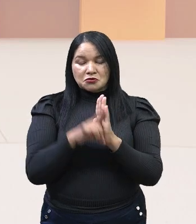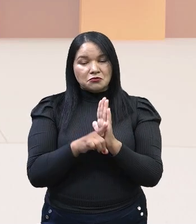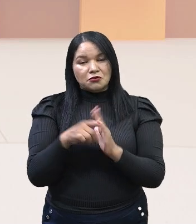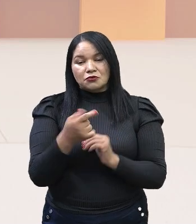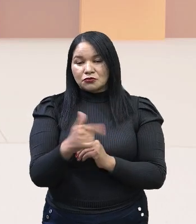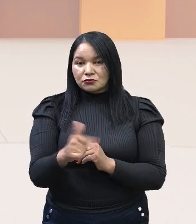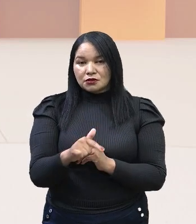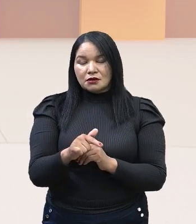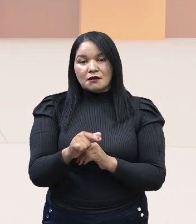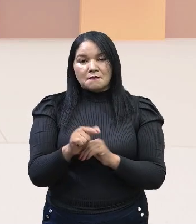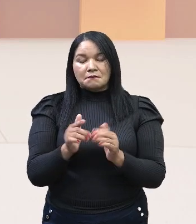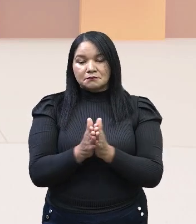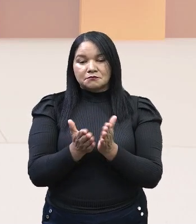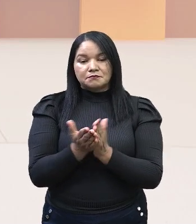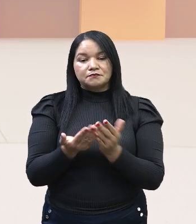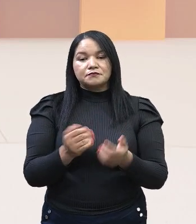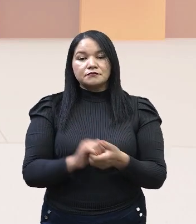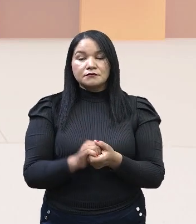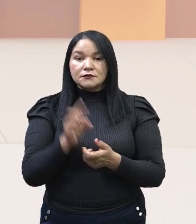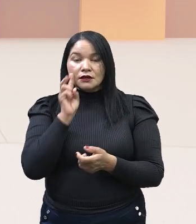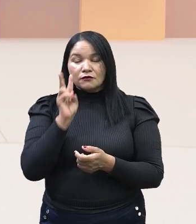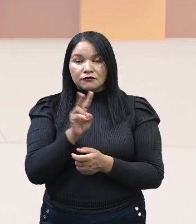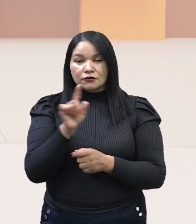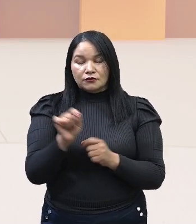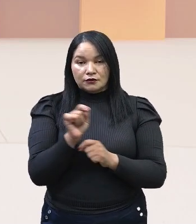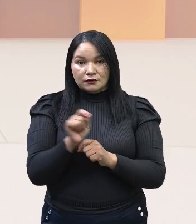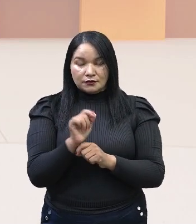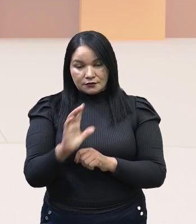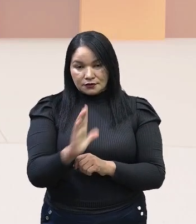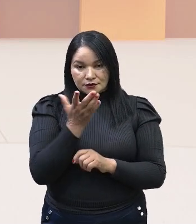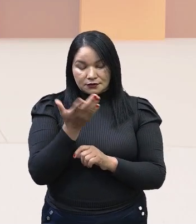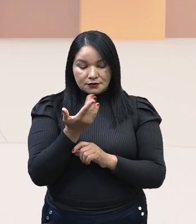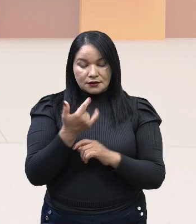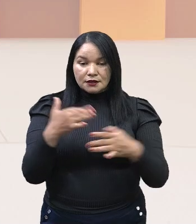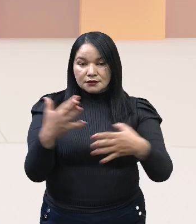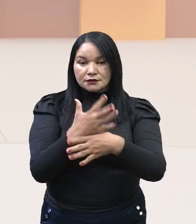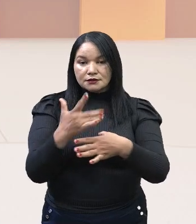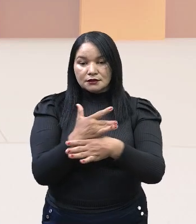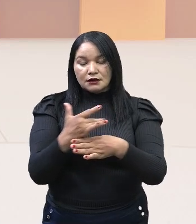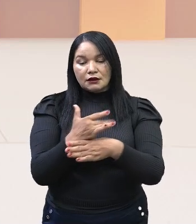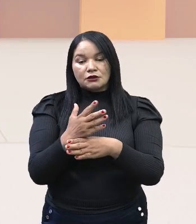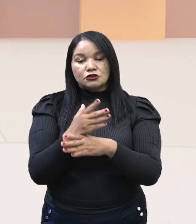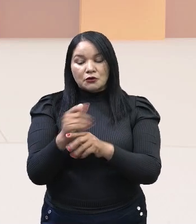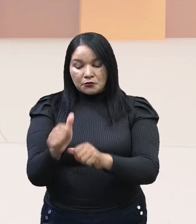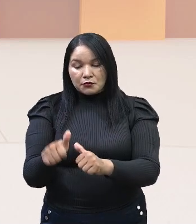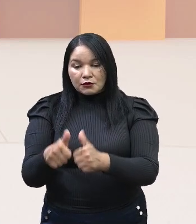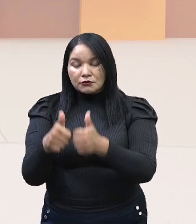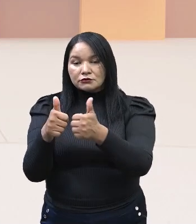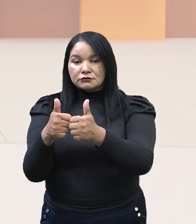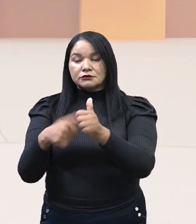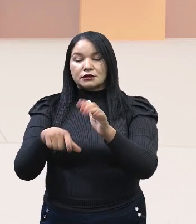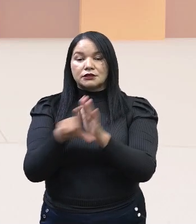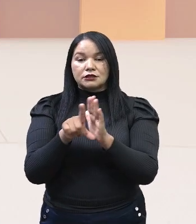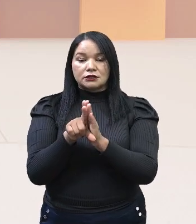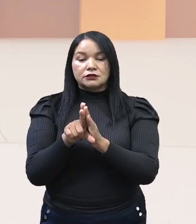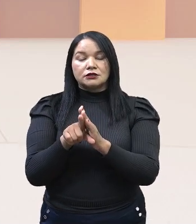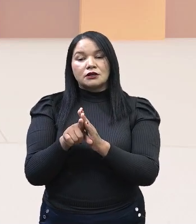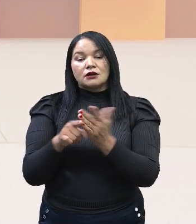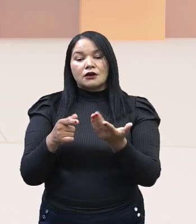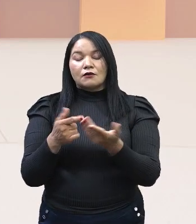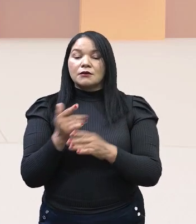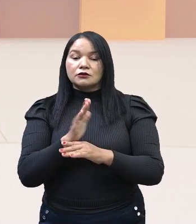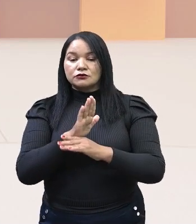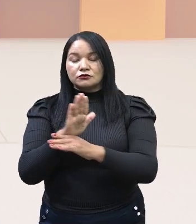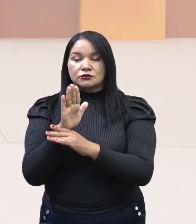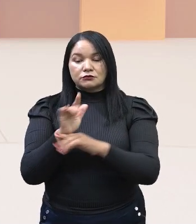gente observa que vai haver nas cidades uma certa melhoria na legislação em